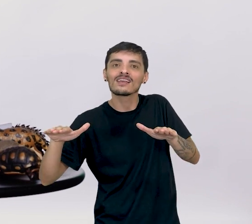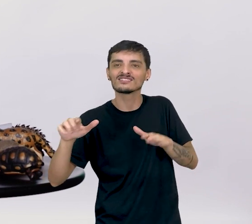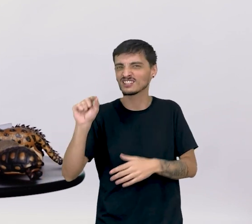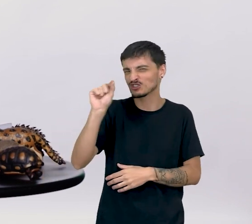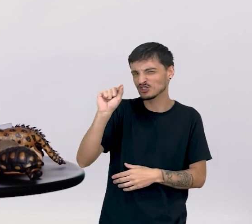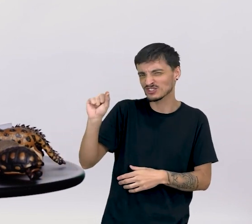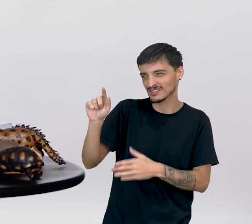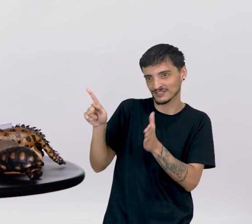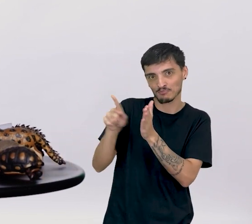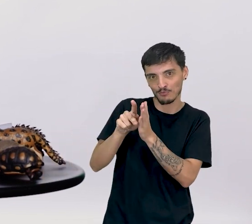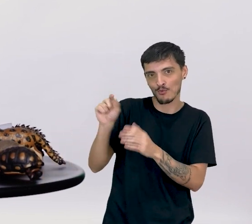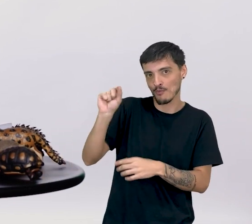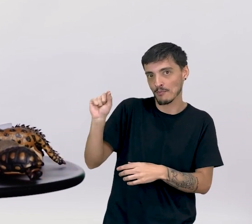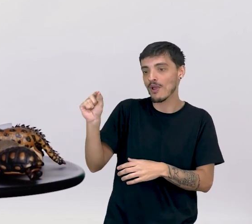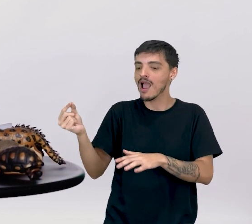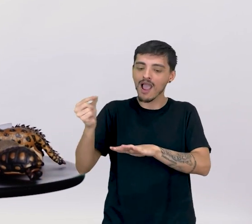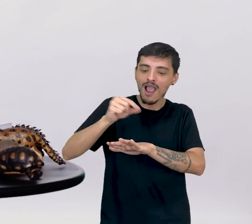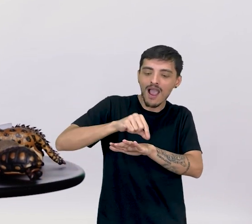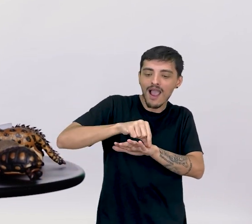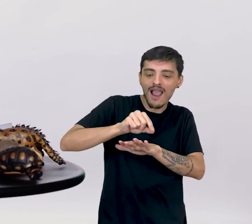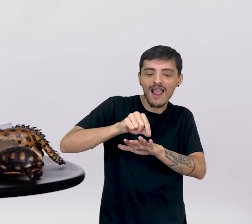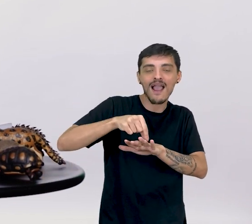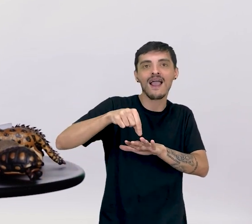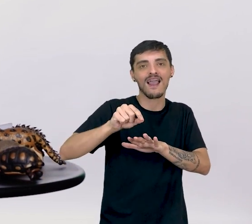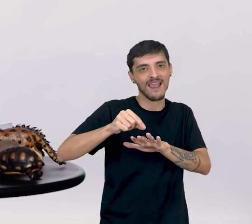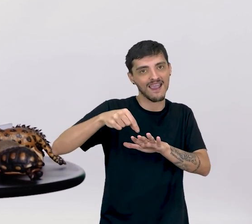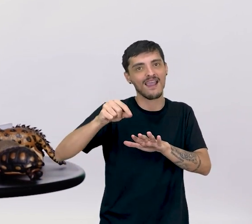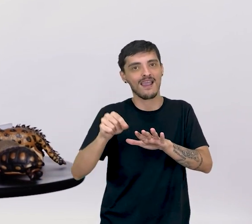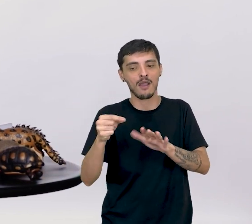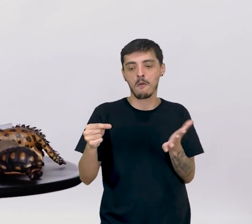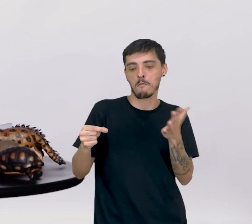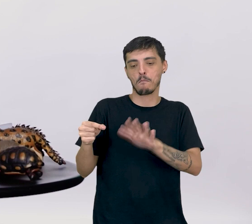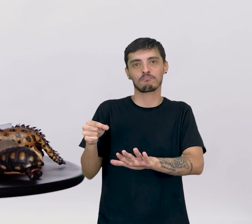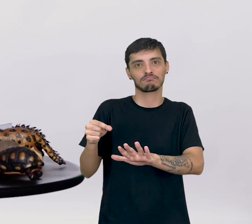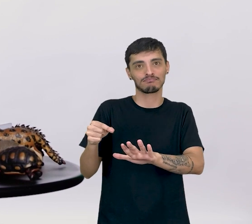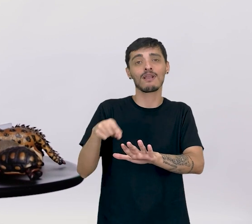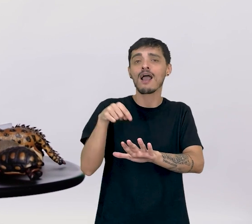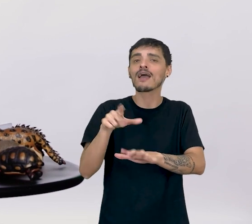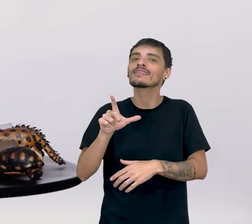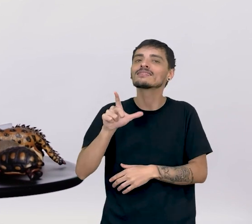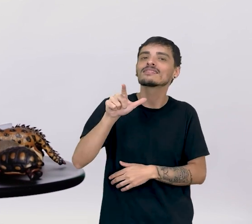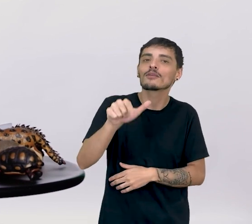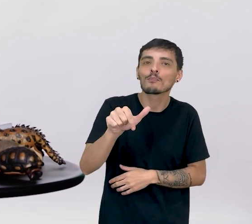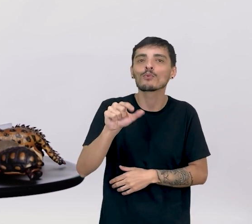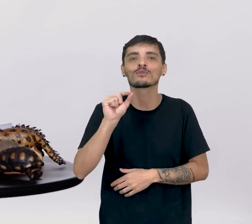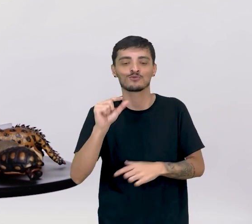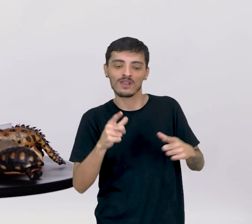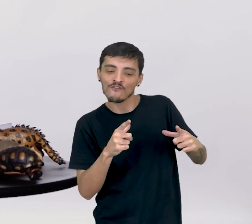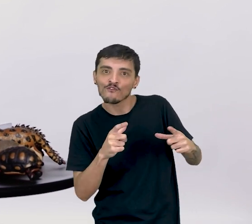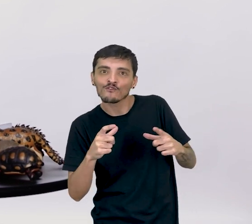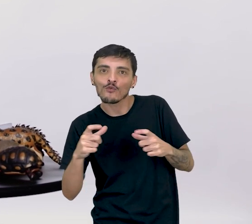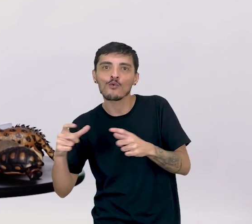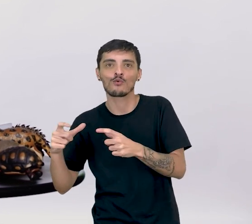para contornar ou desenhar as formas das suas mãos e outras partes do corpo. Mas em seguida, a professora usa essas